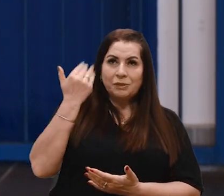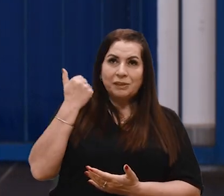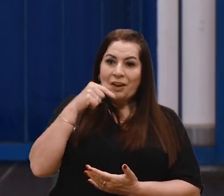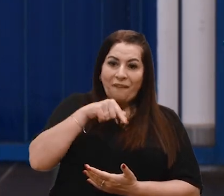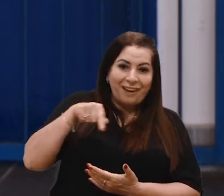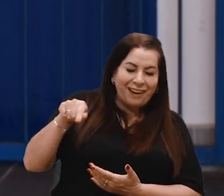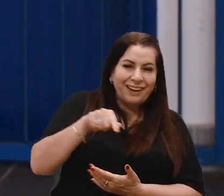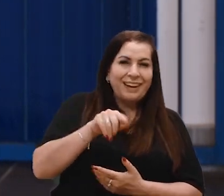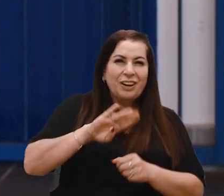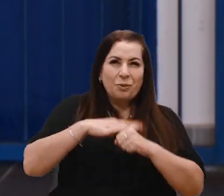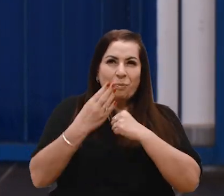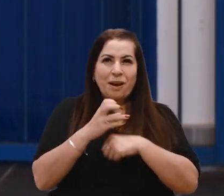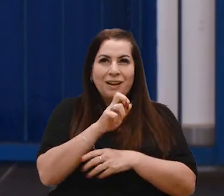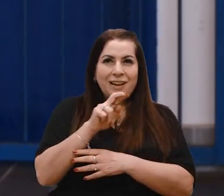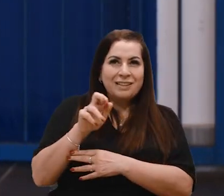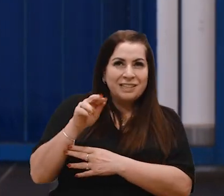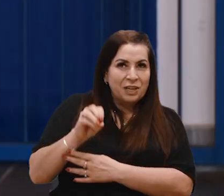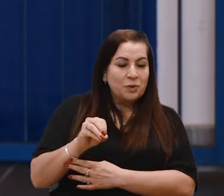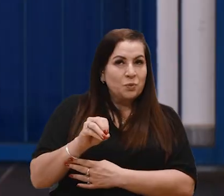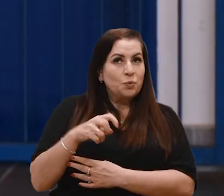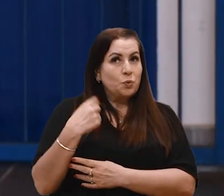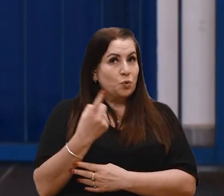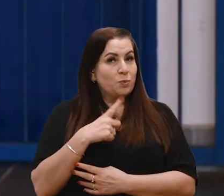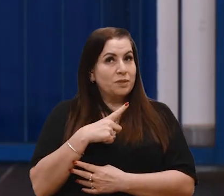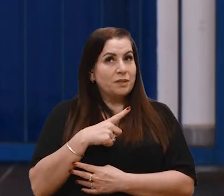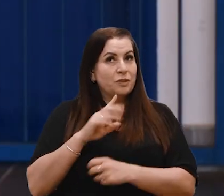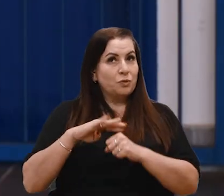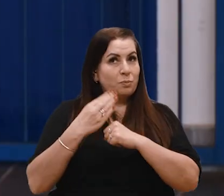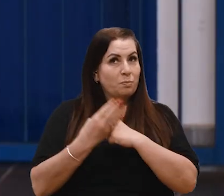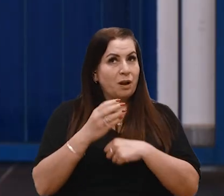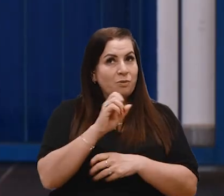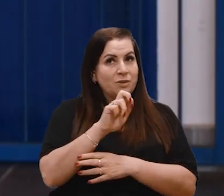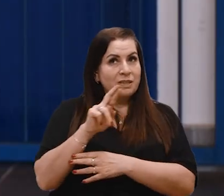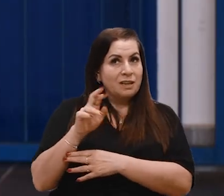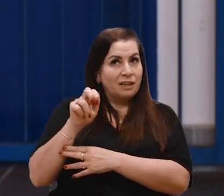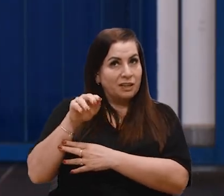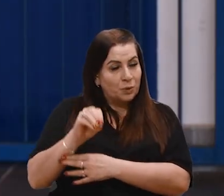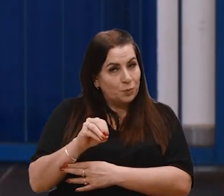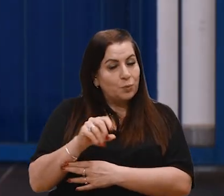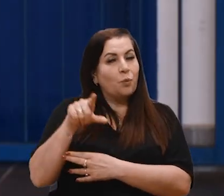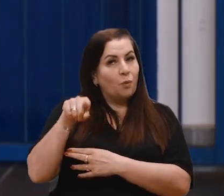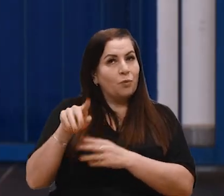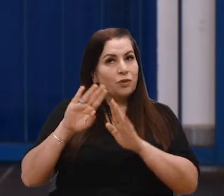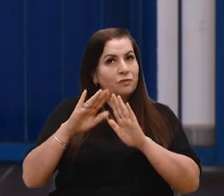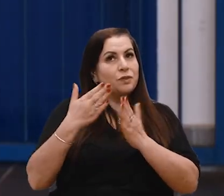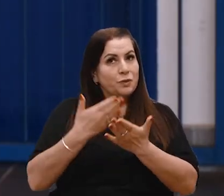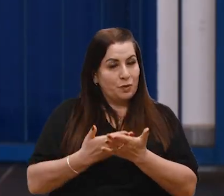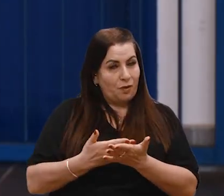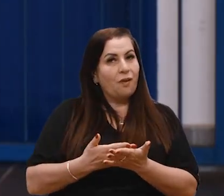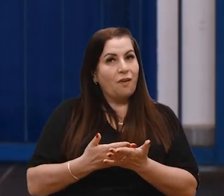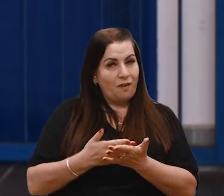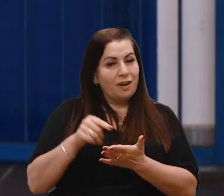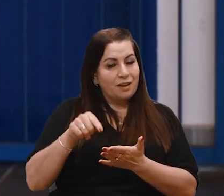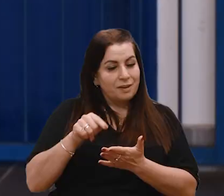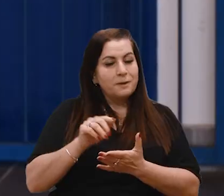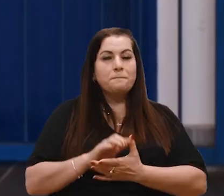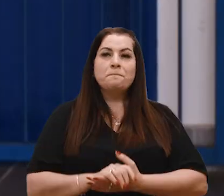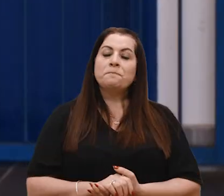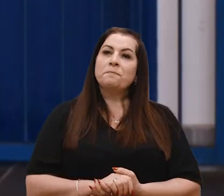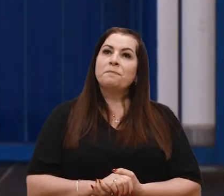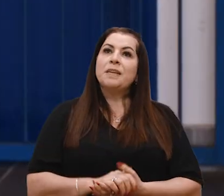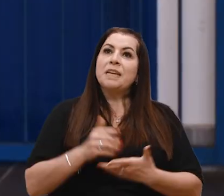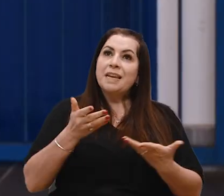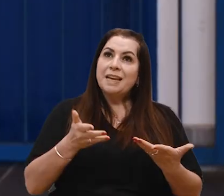coincidentemente, é do teu território, aqui do bairro Serrano, né? Nós estamos no bairro Serrano, onde fica a